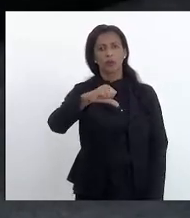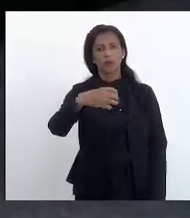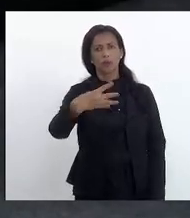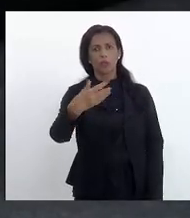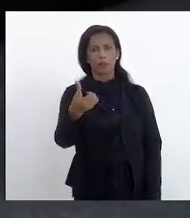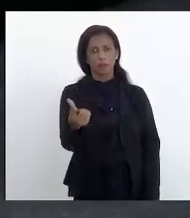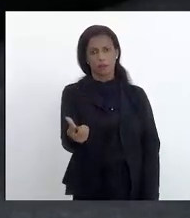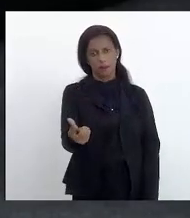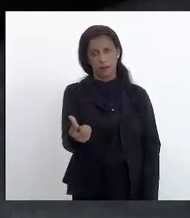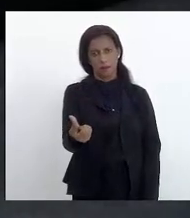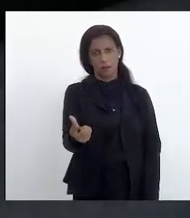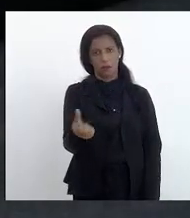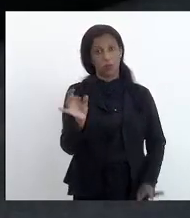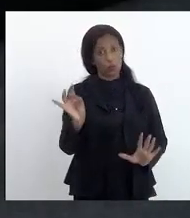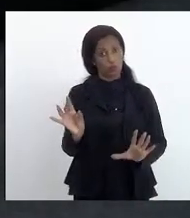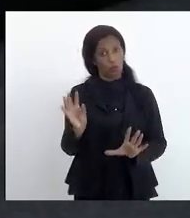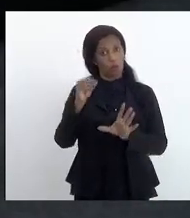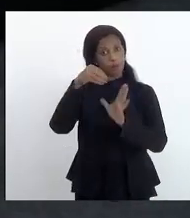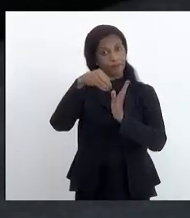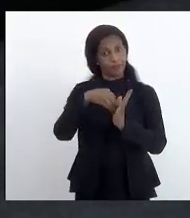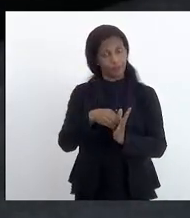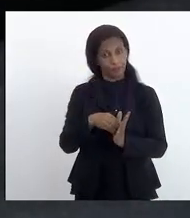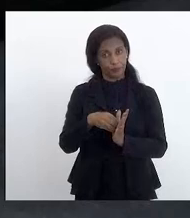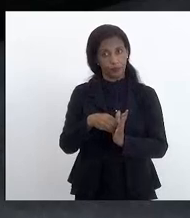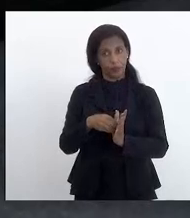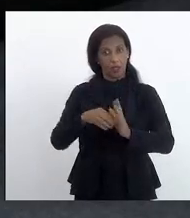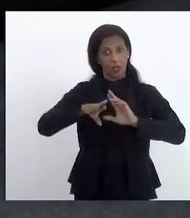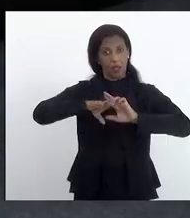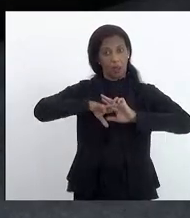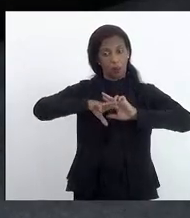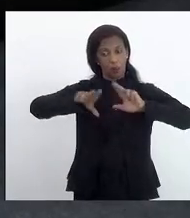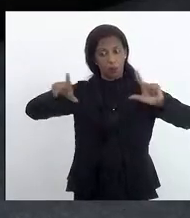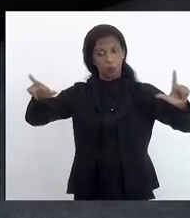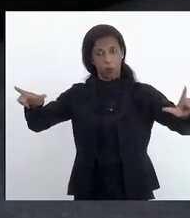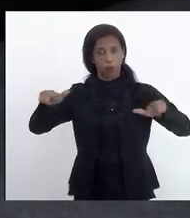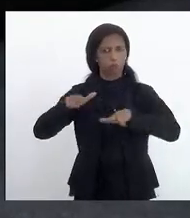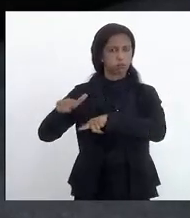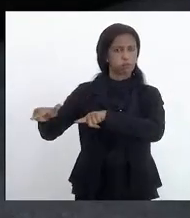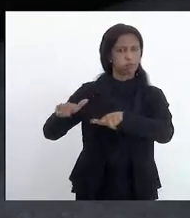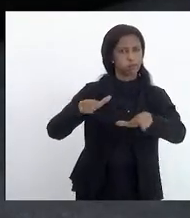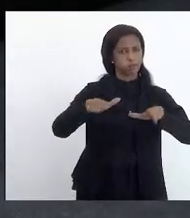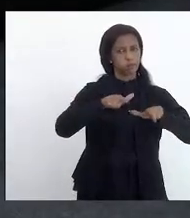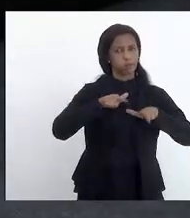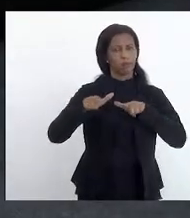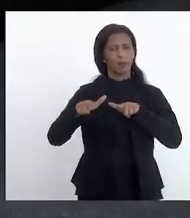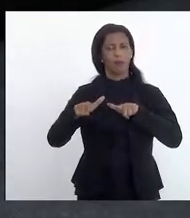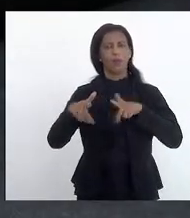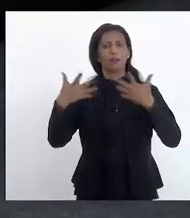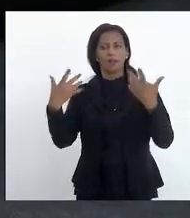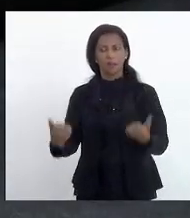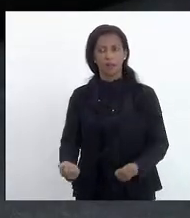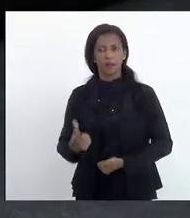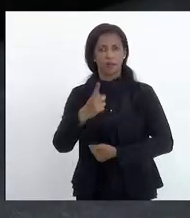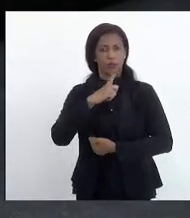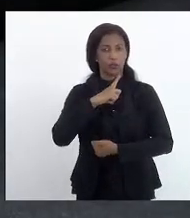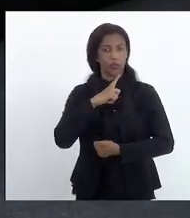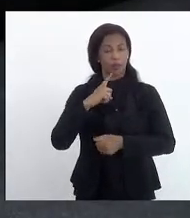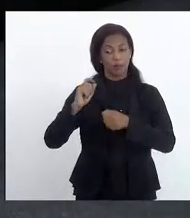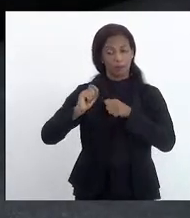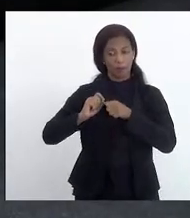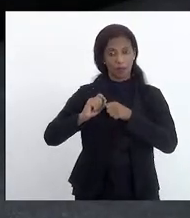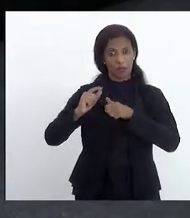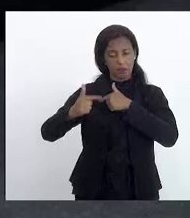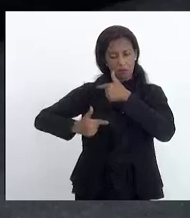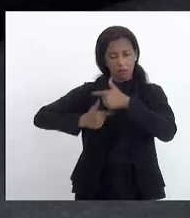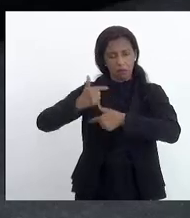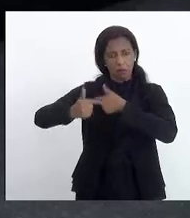1946. Então, isso só para colocar a dimensão da luta que teremos que travar aqui para fazer com que os